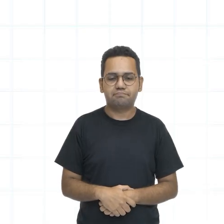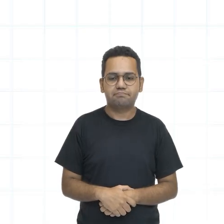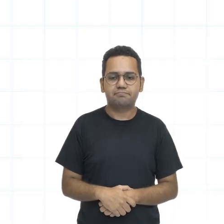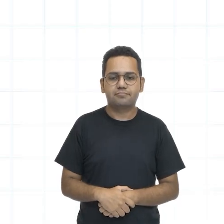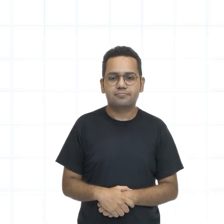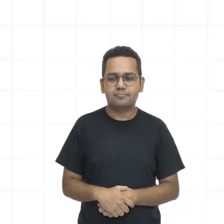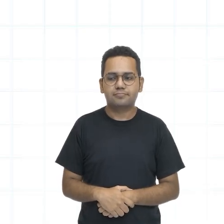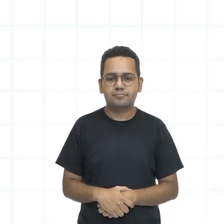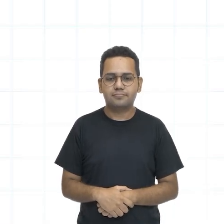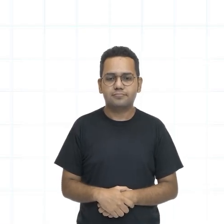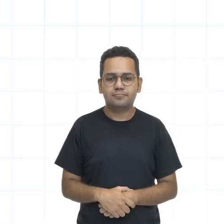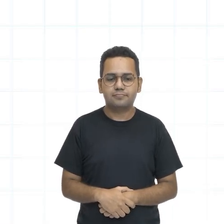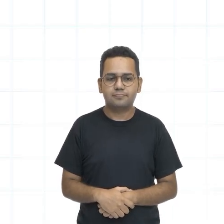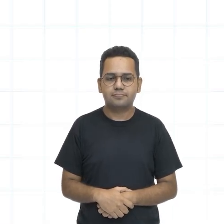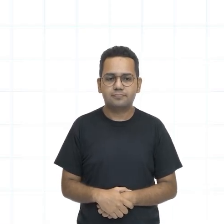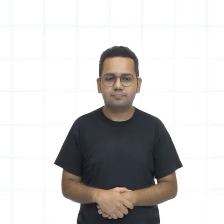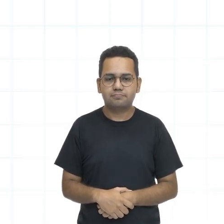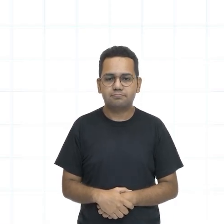ver agora.